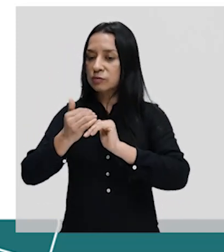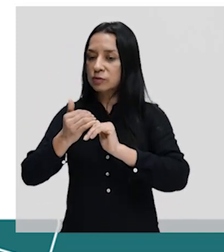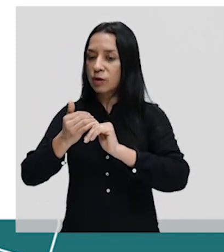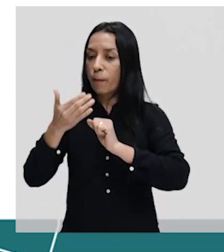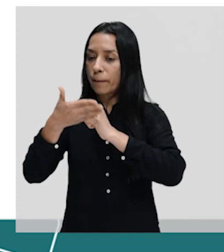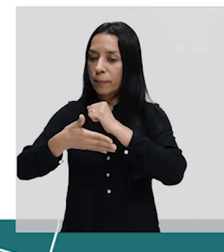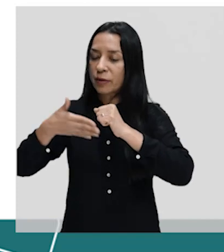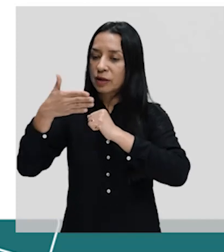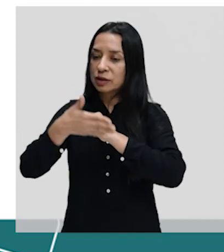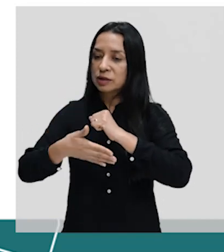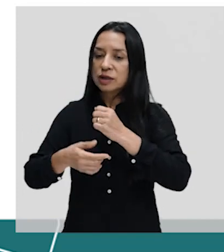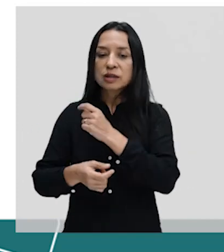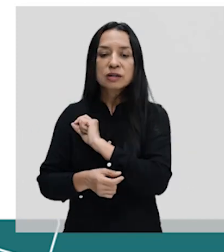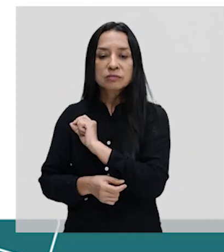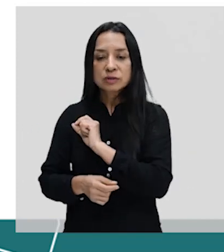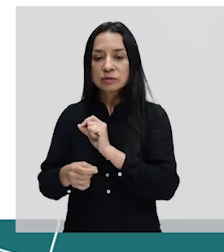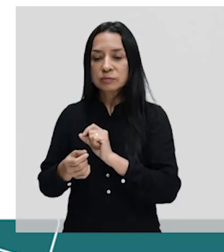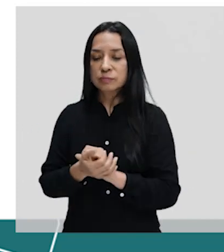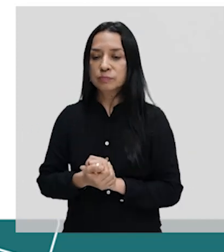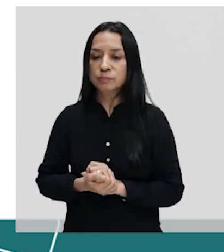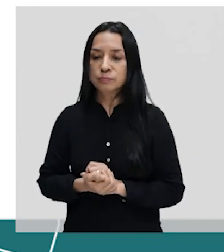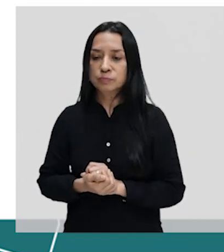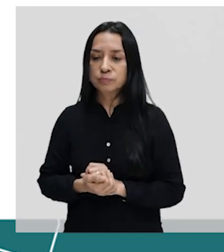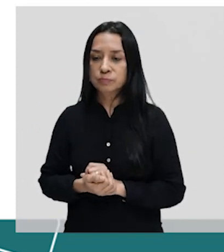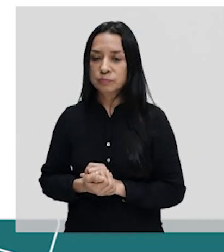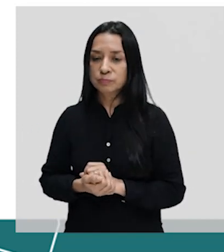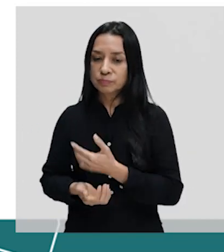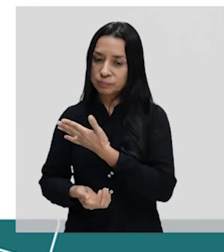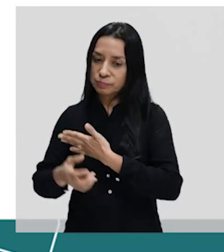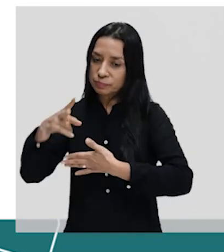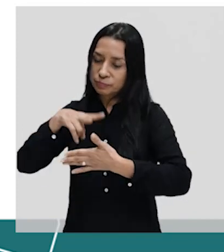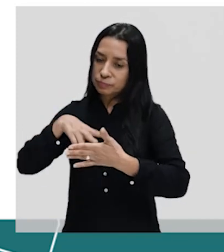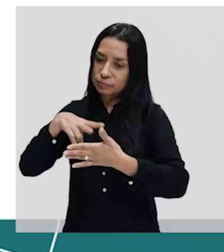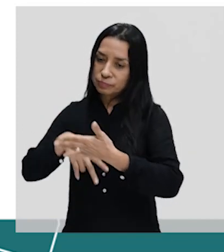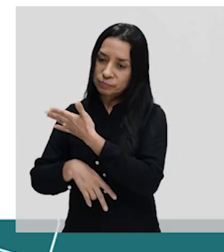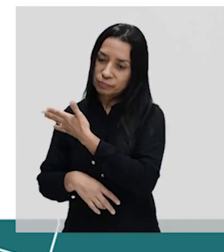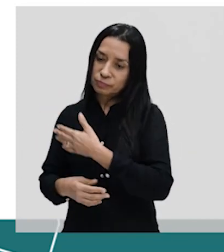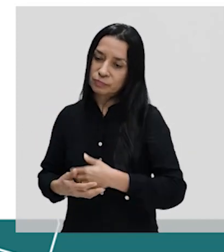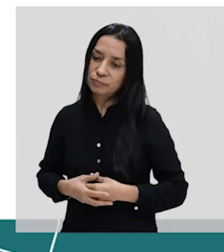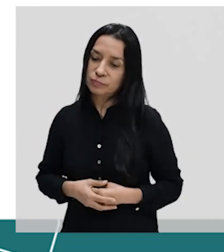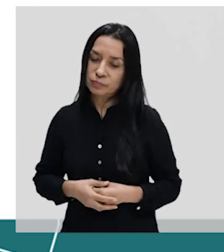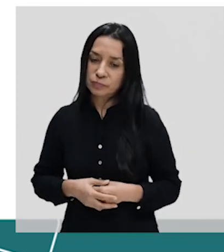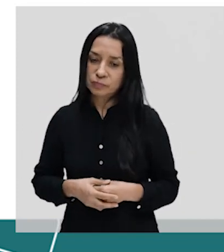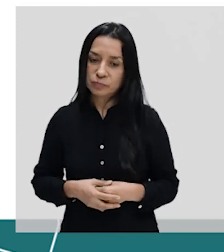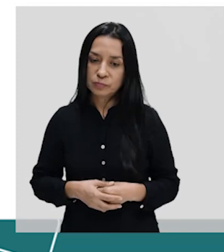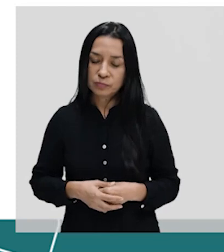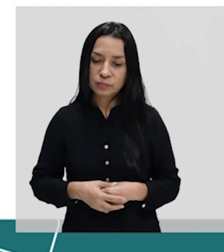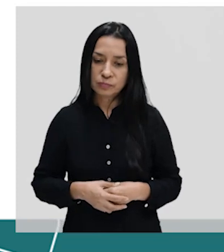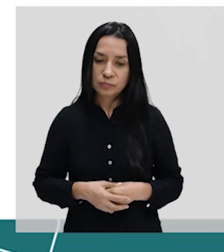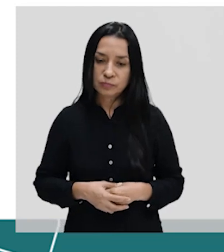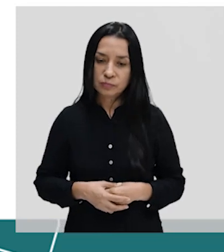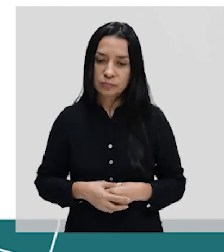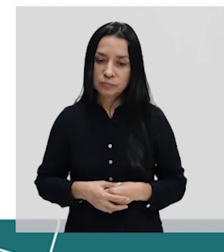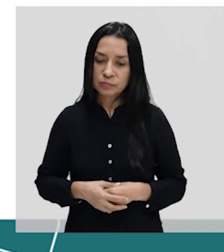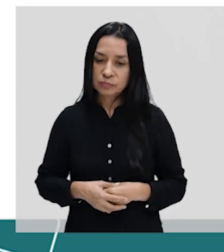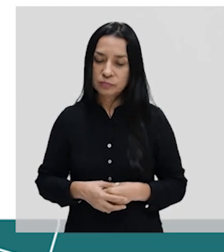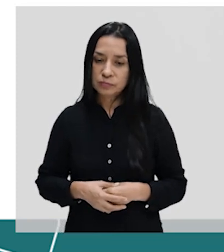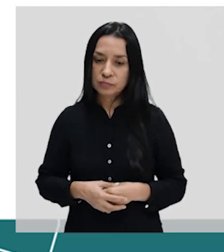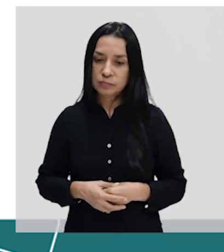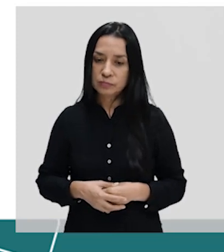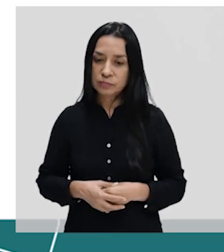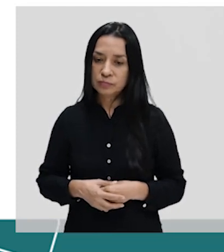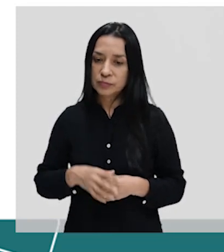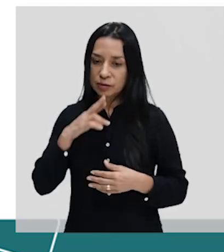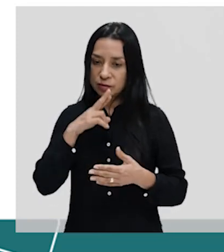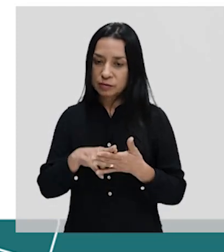evolutivos: mutações, recombinação, seleção natural, migração, oscilação genética. A resultante